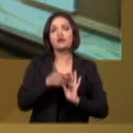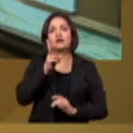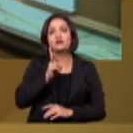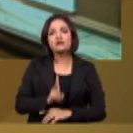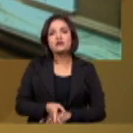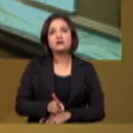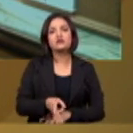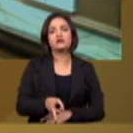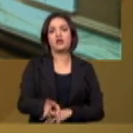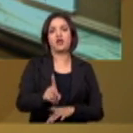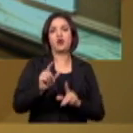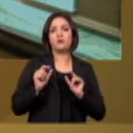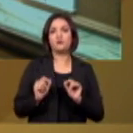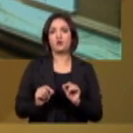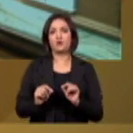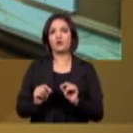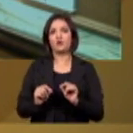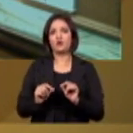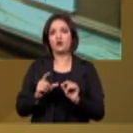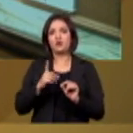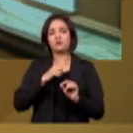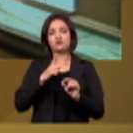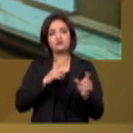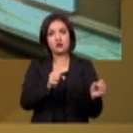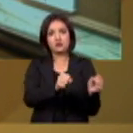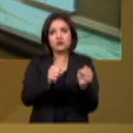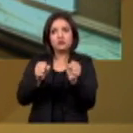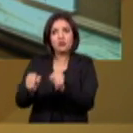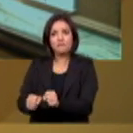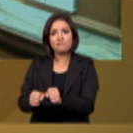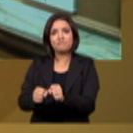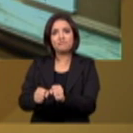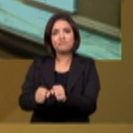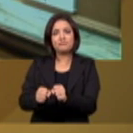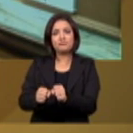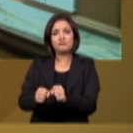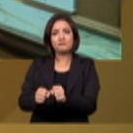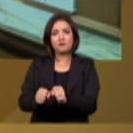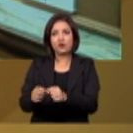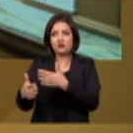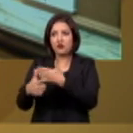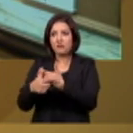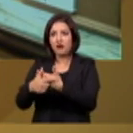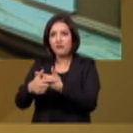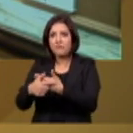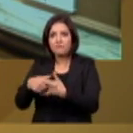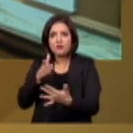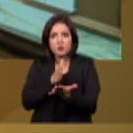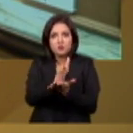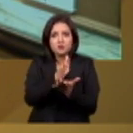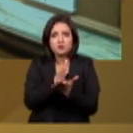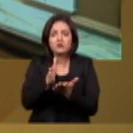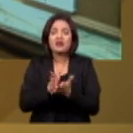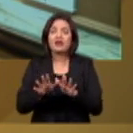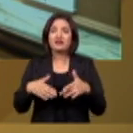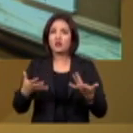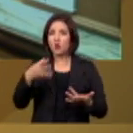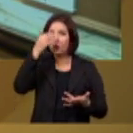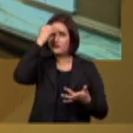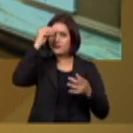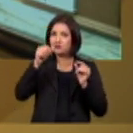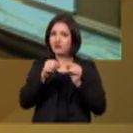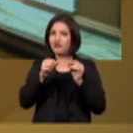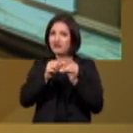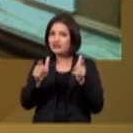sempre que puder a razão pela qual as ações e o abrir